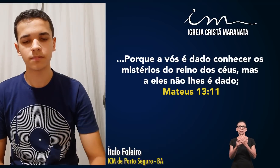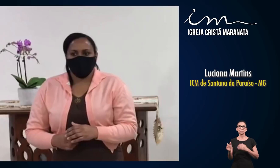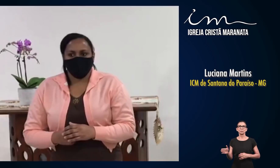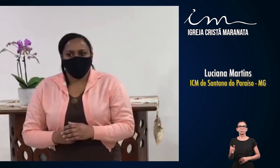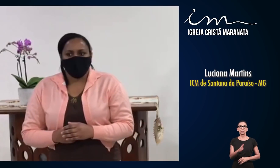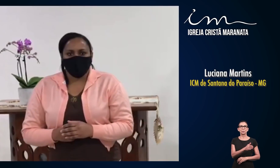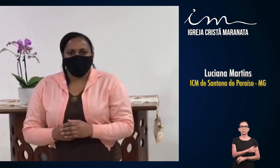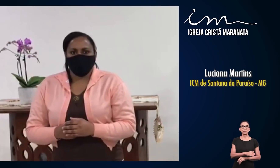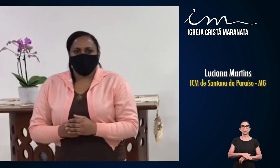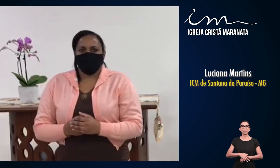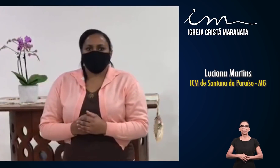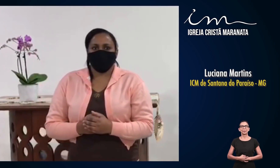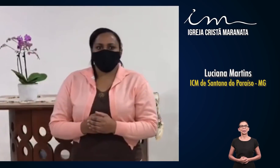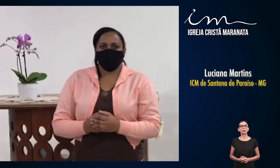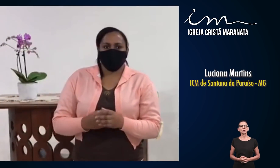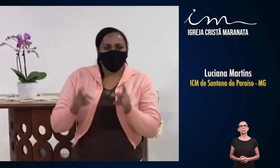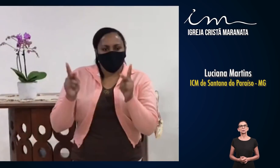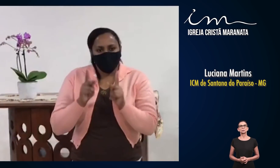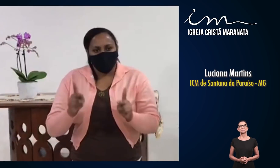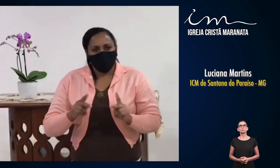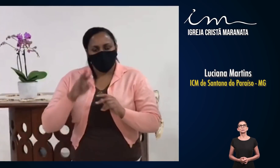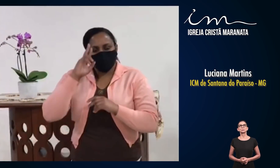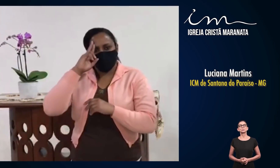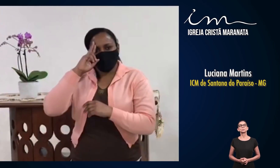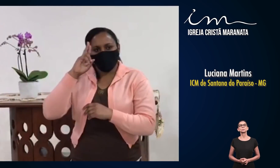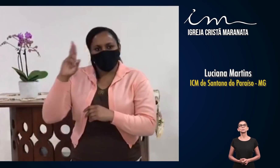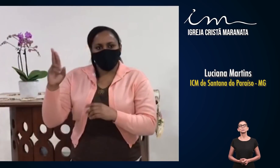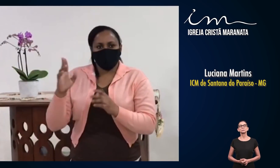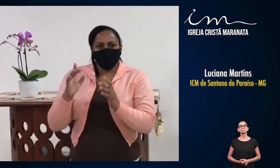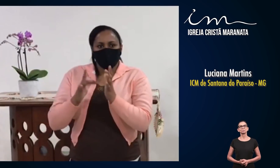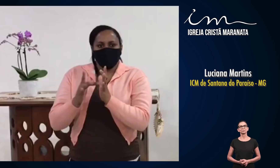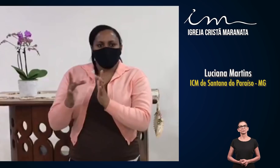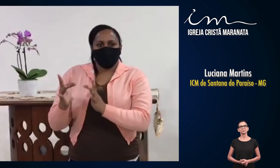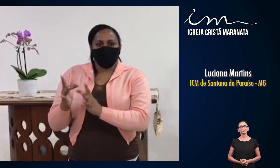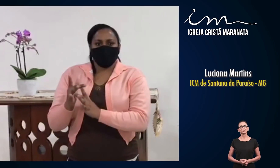Amém? A paz do Senhor Jesus.